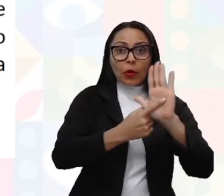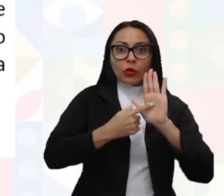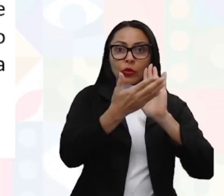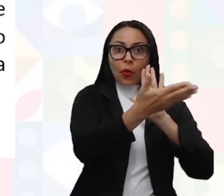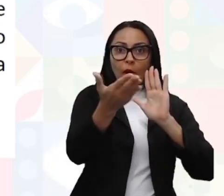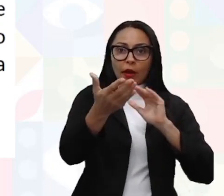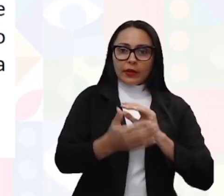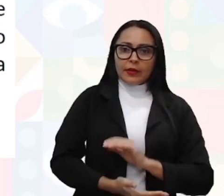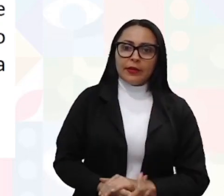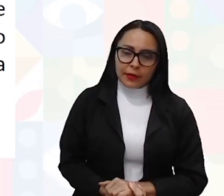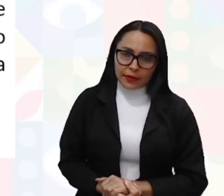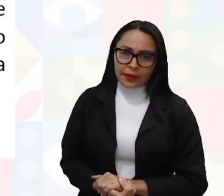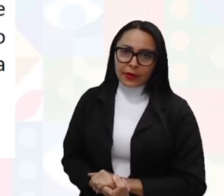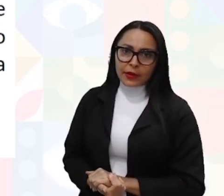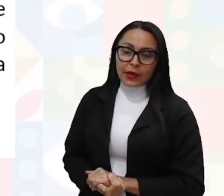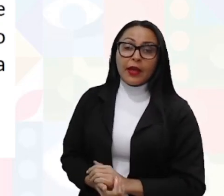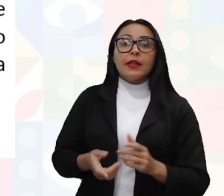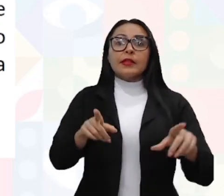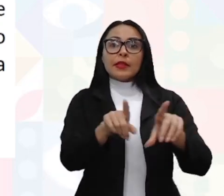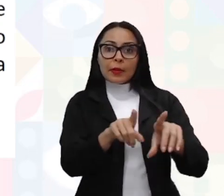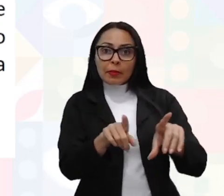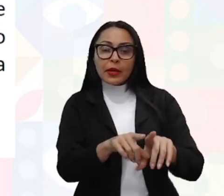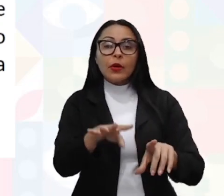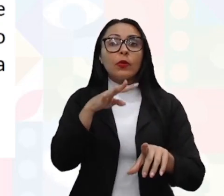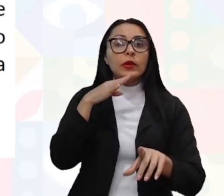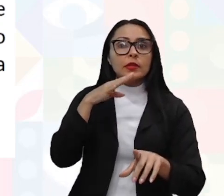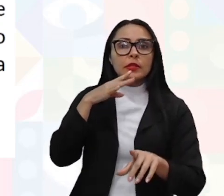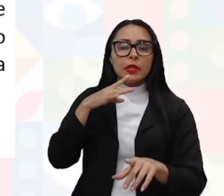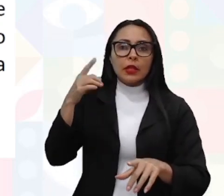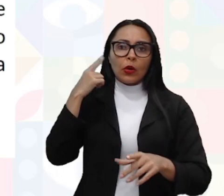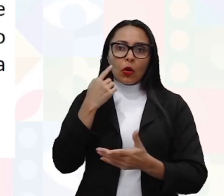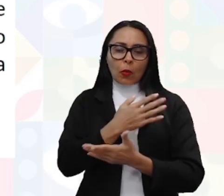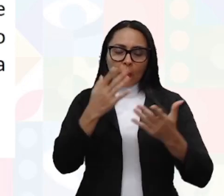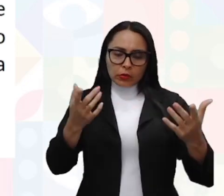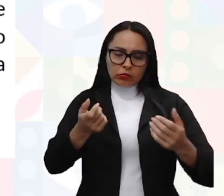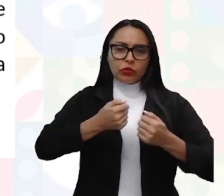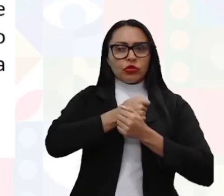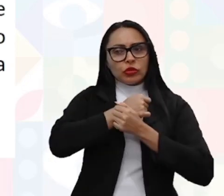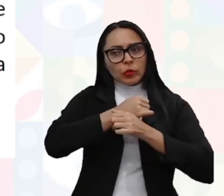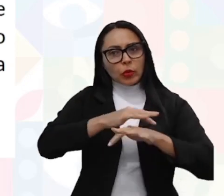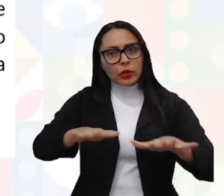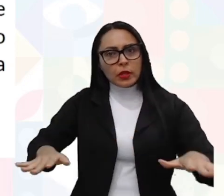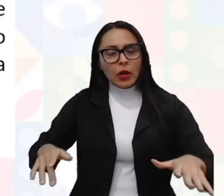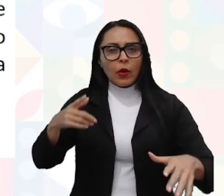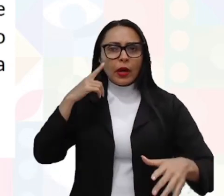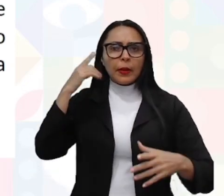no quadro. E é também conhecida como logística de distribuição. Nela, a principal